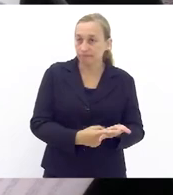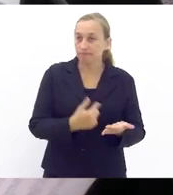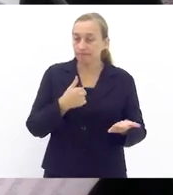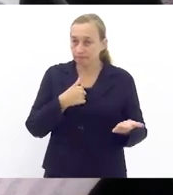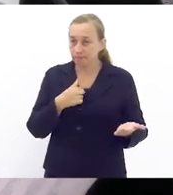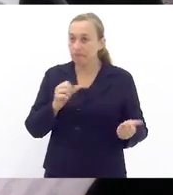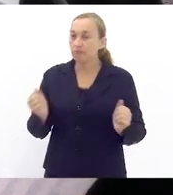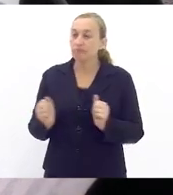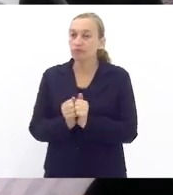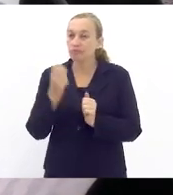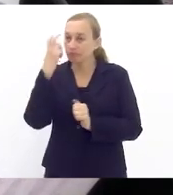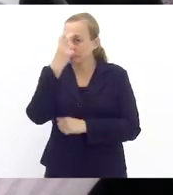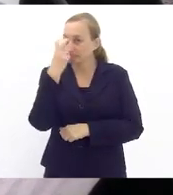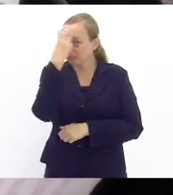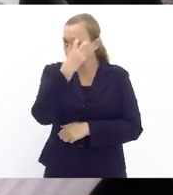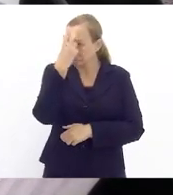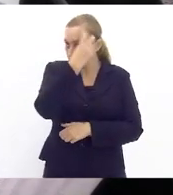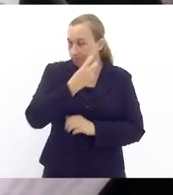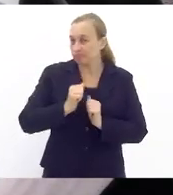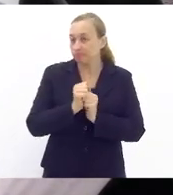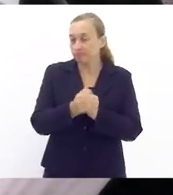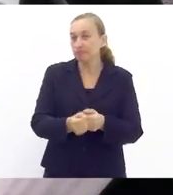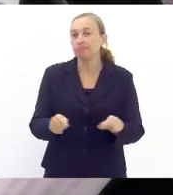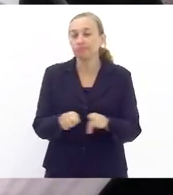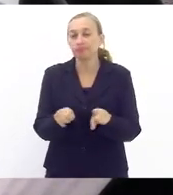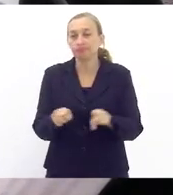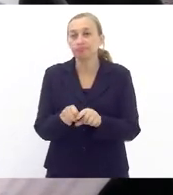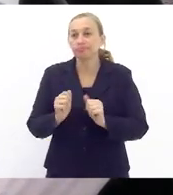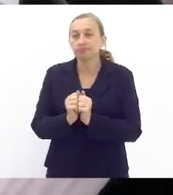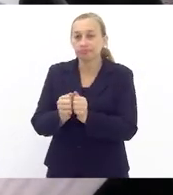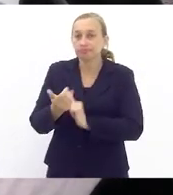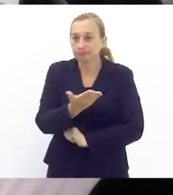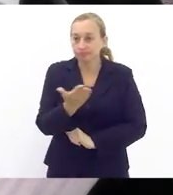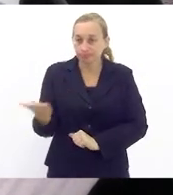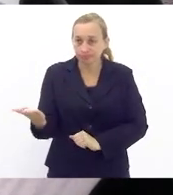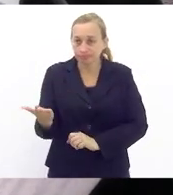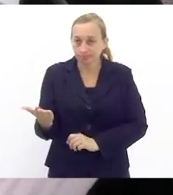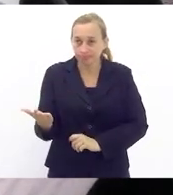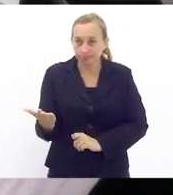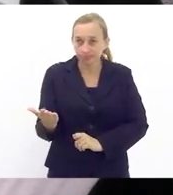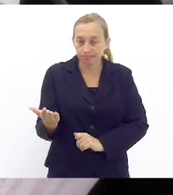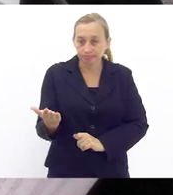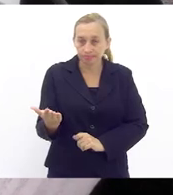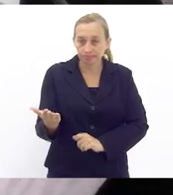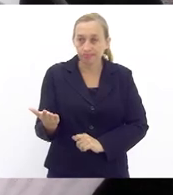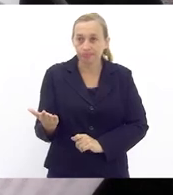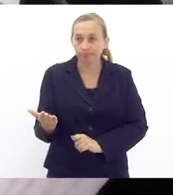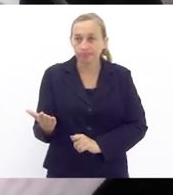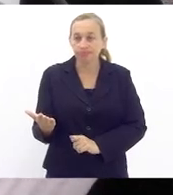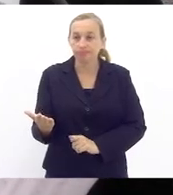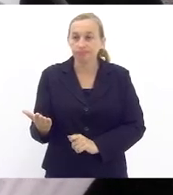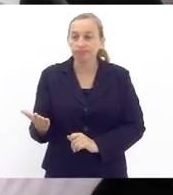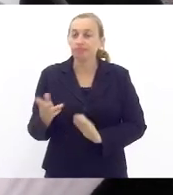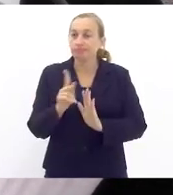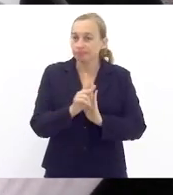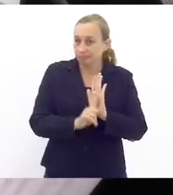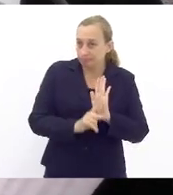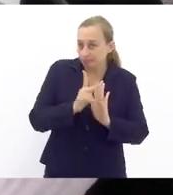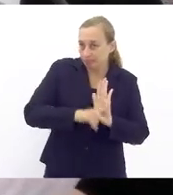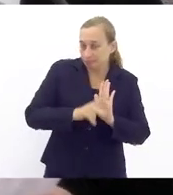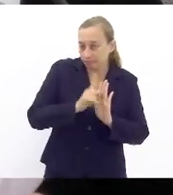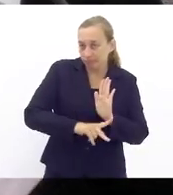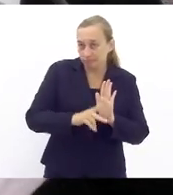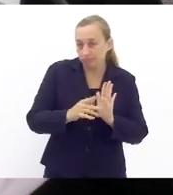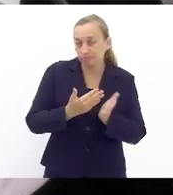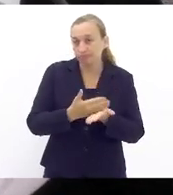juntamente com Verônica é acompanhar também juntamente com vocês né essa essa atualização desse projeto que vem desde